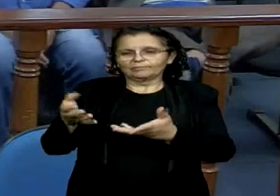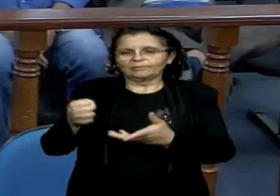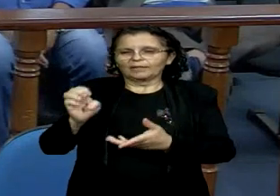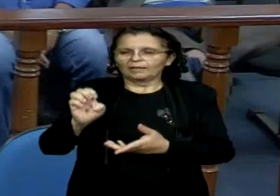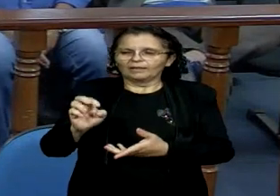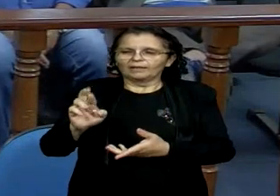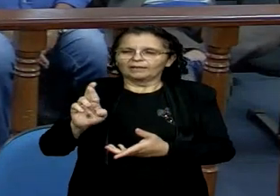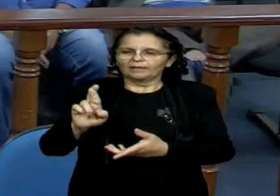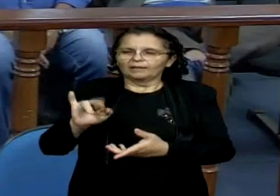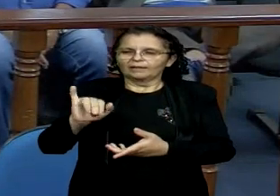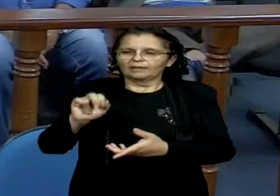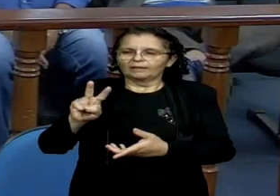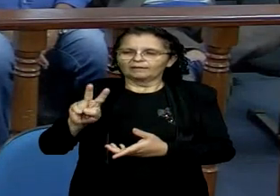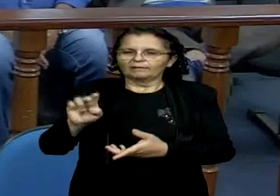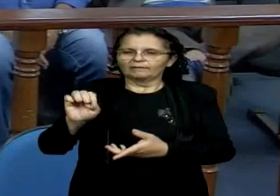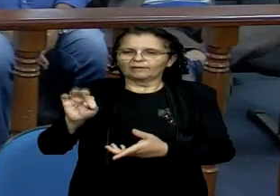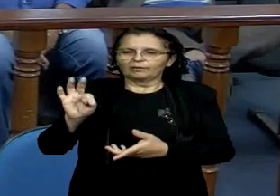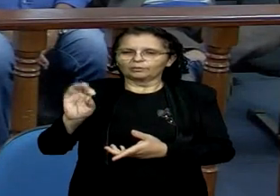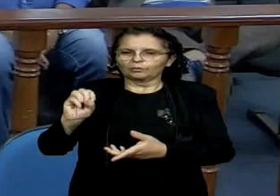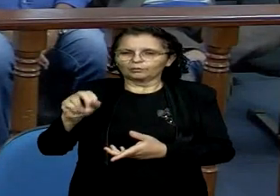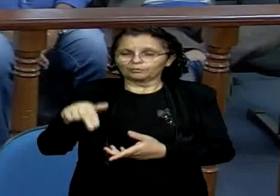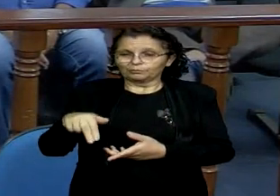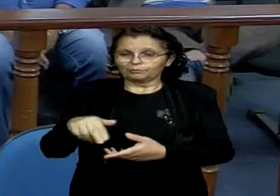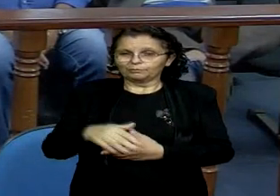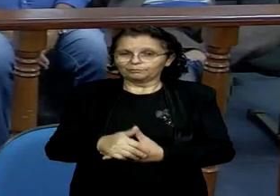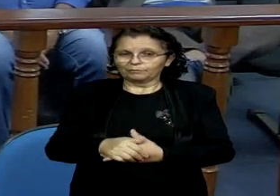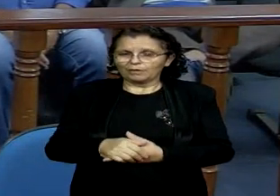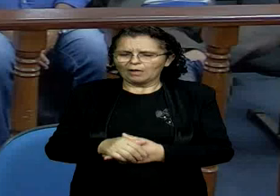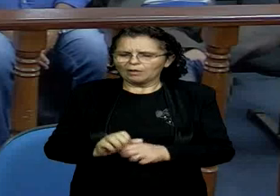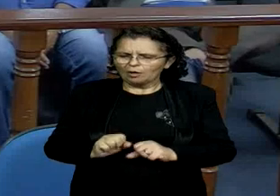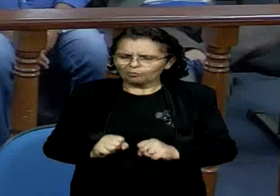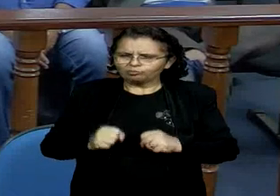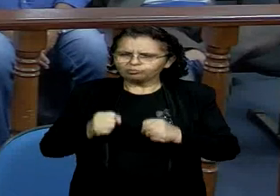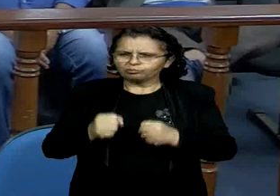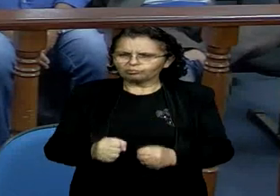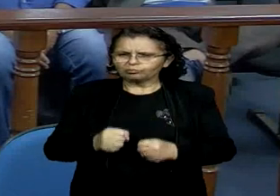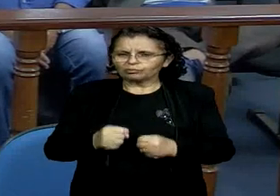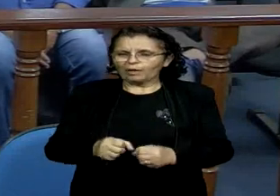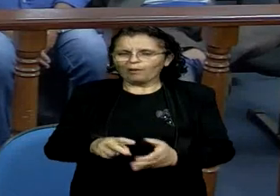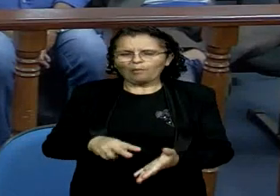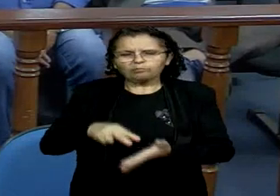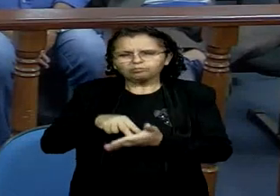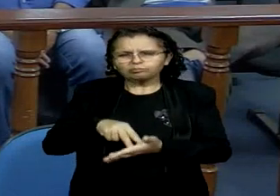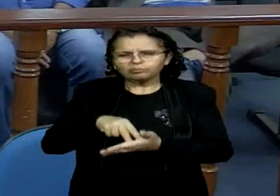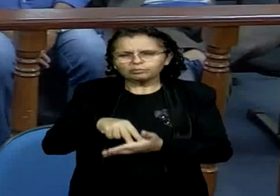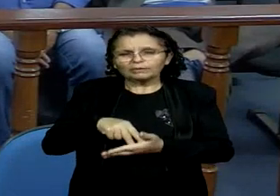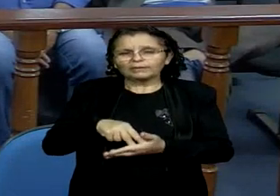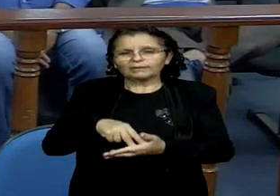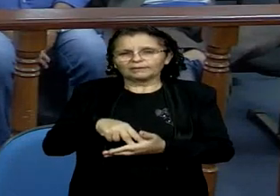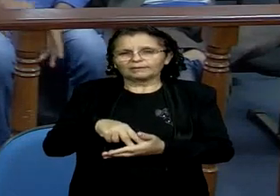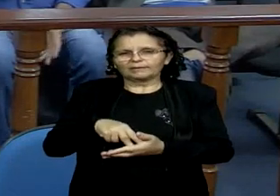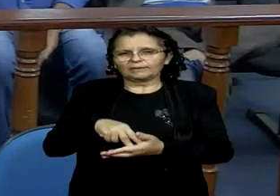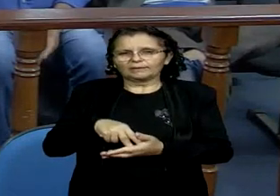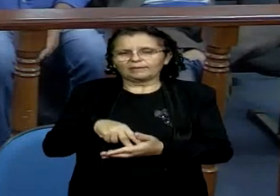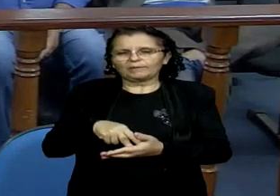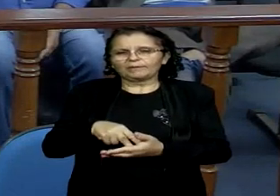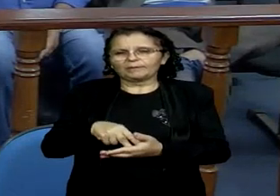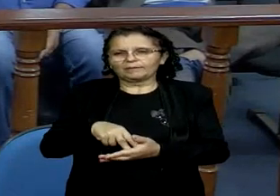Erivelton Eduardo Ribeiro, em virtude da sua dedicação exemplar e contribuições